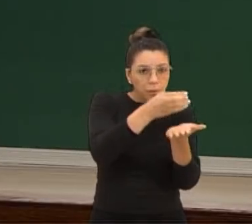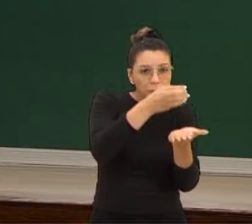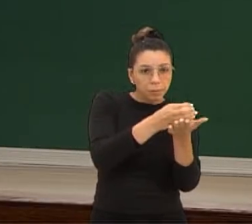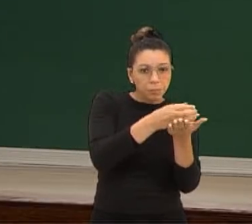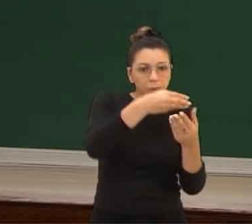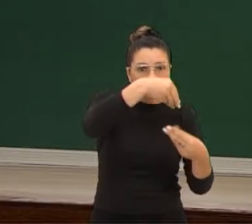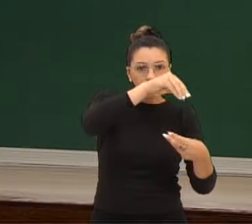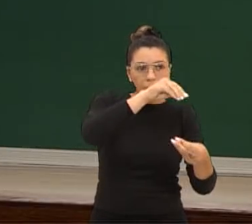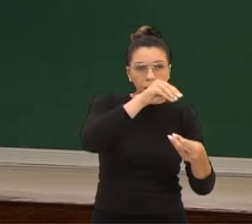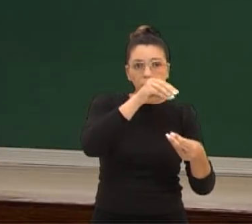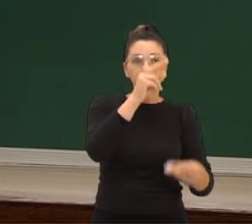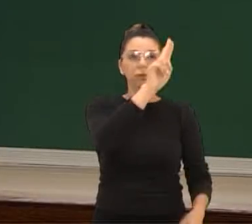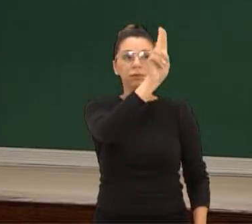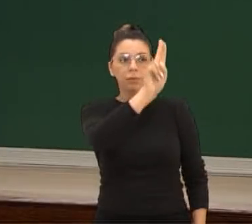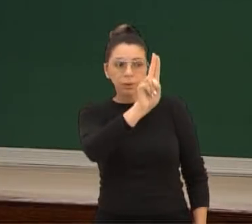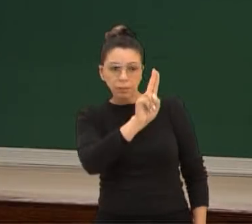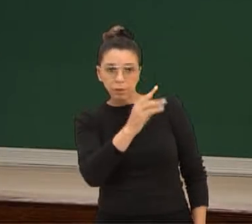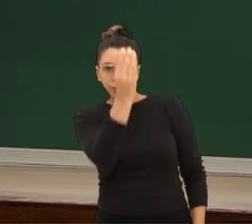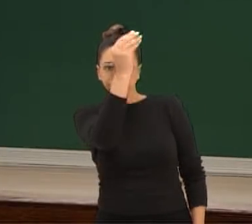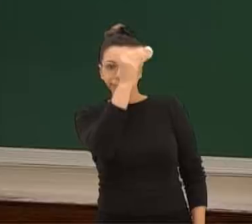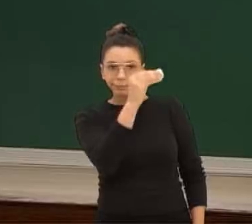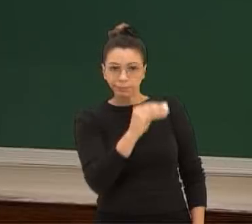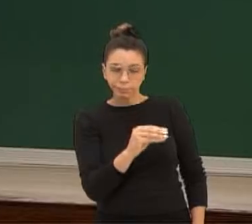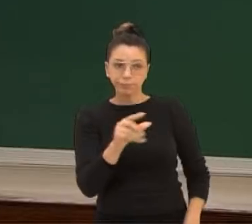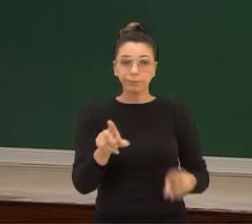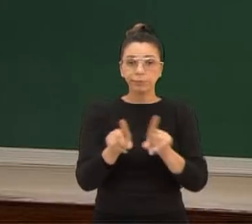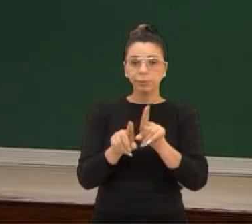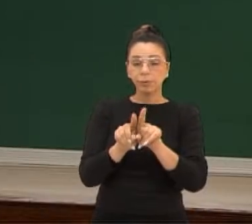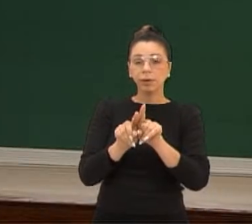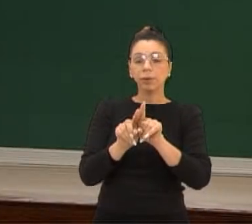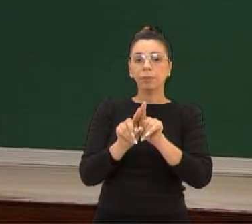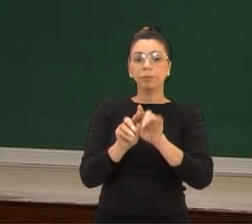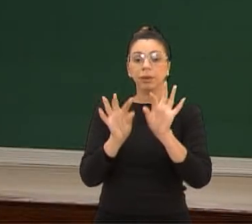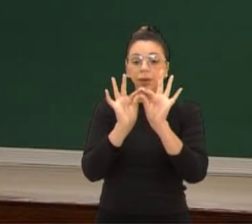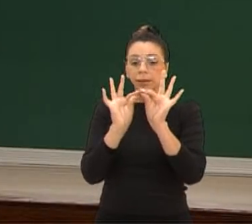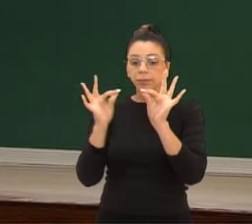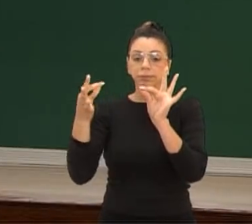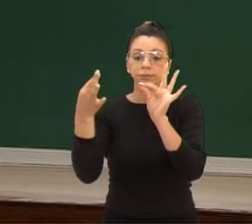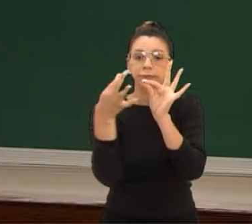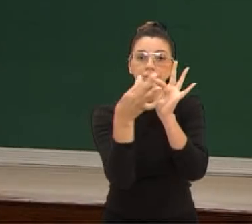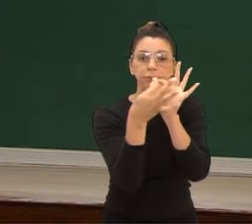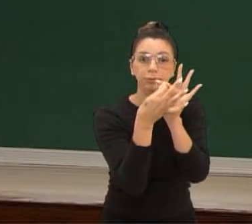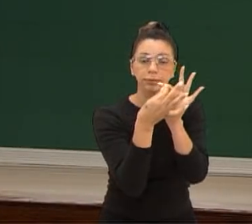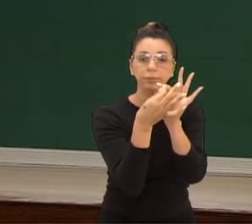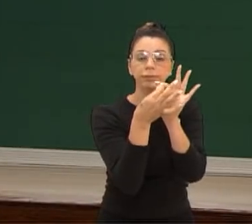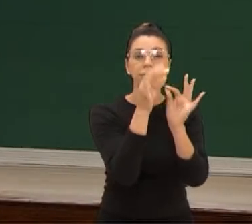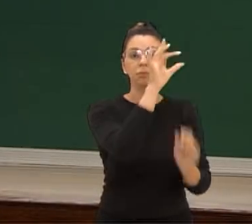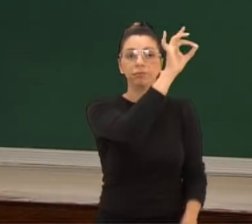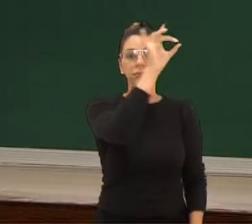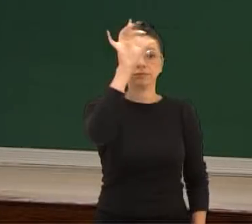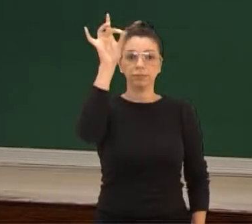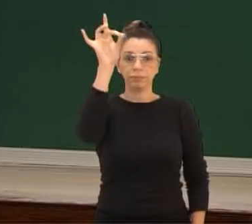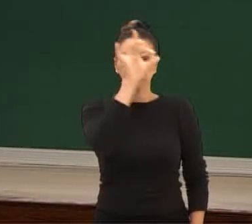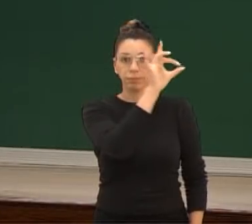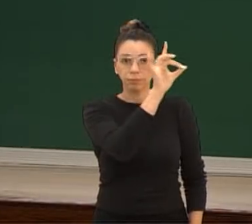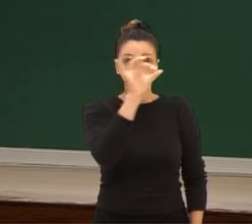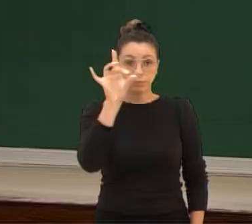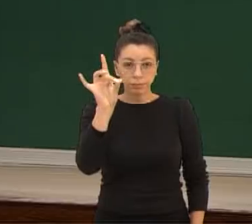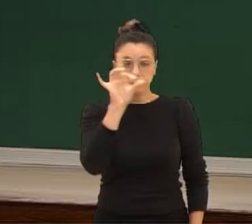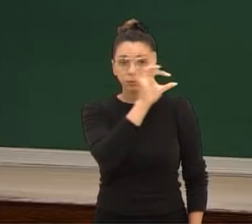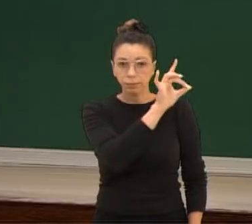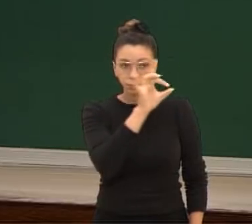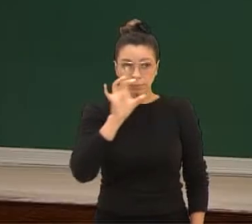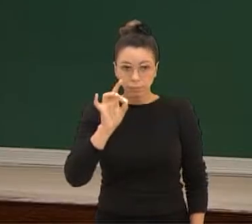E você vai colocar o comprimento da circunferência, tá? Lembra qual que era o comprimento